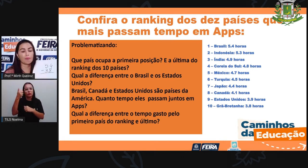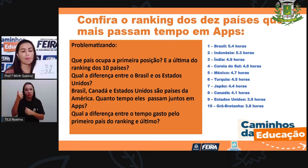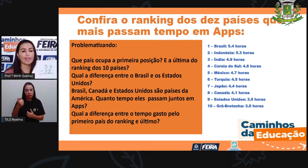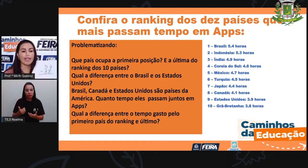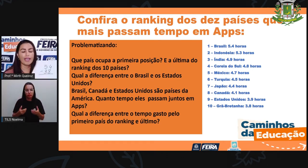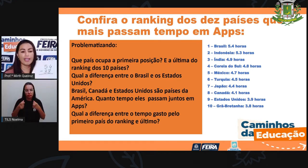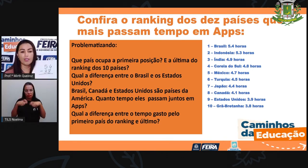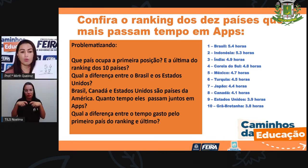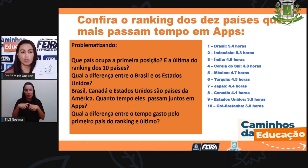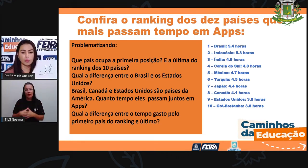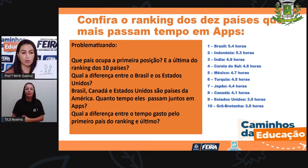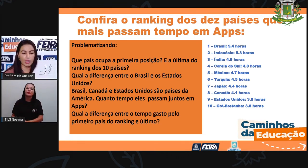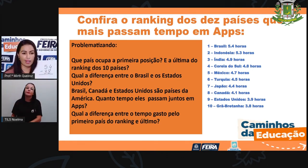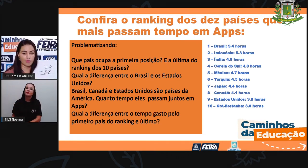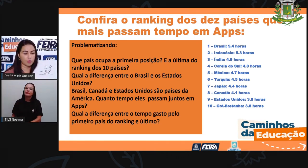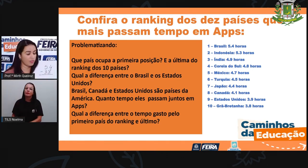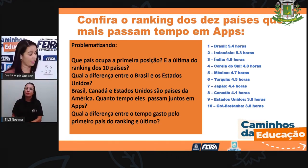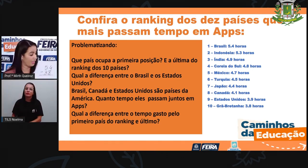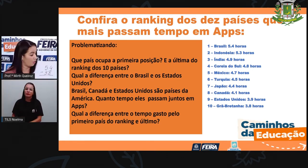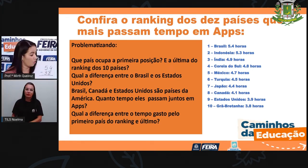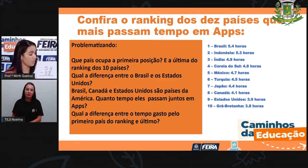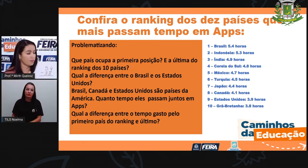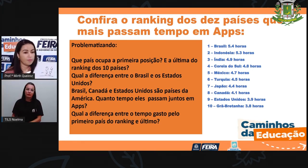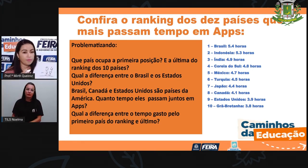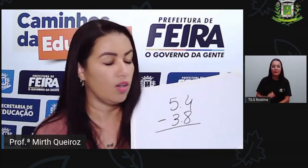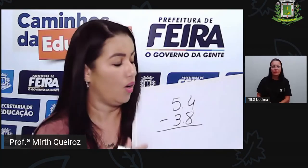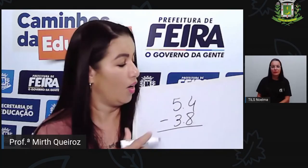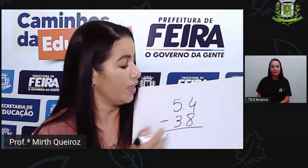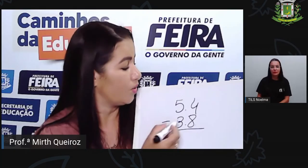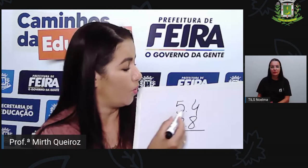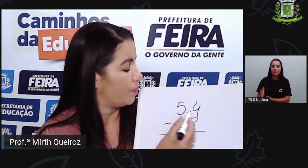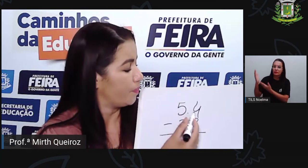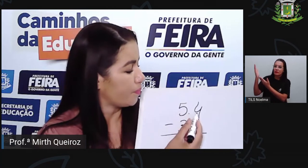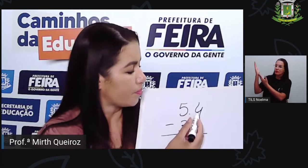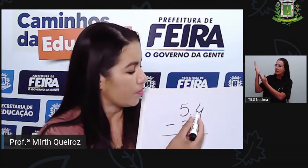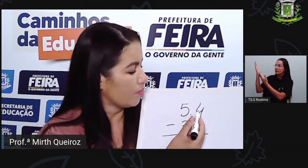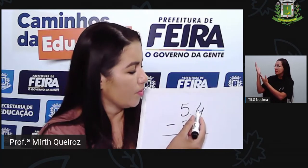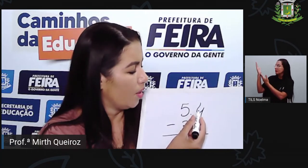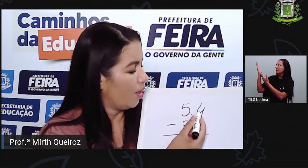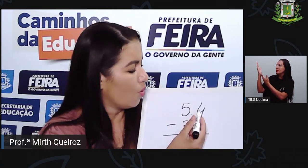em último lugar. Vamos ver aqui na lousa. Olha só.